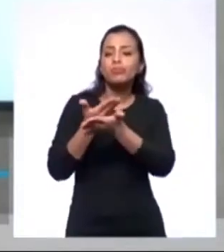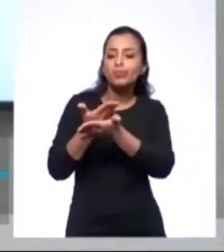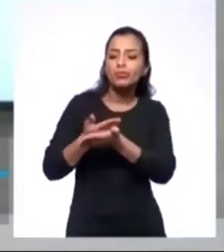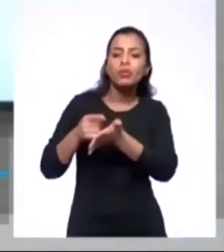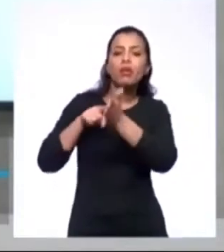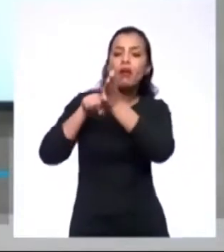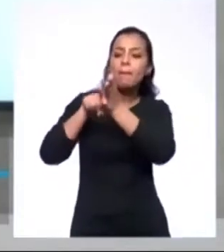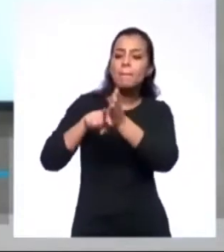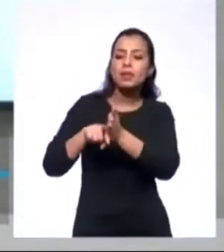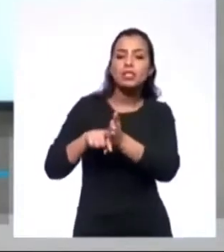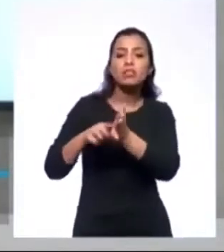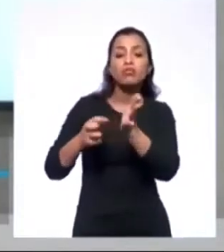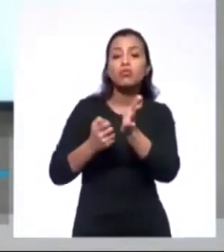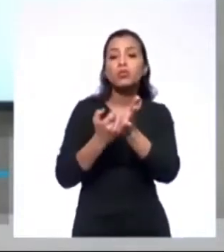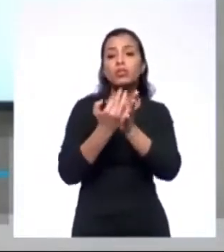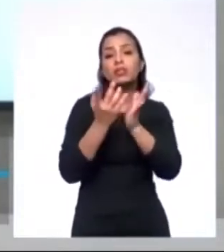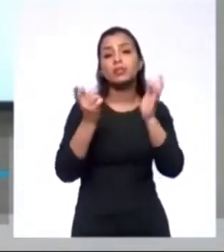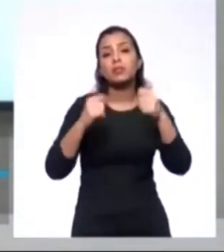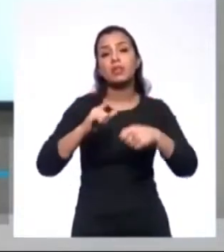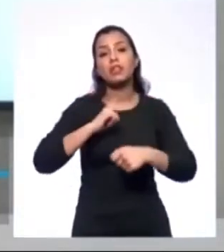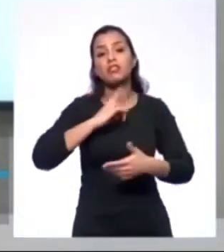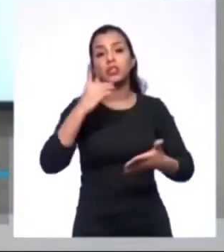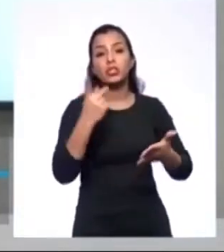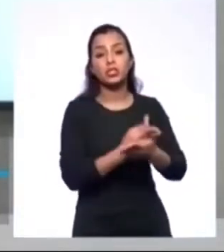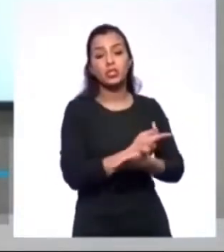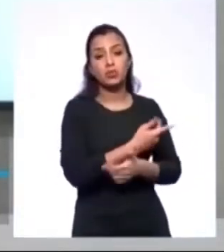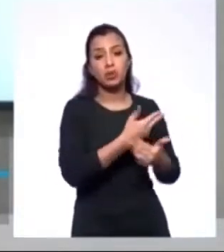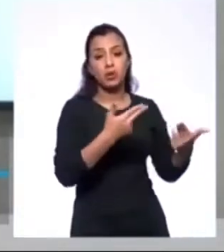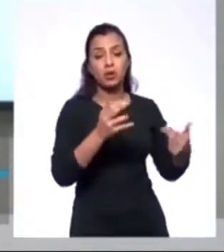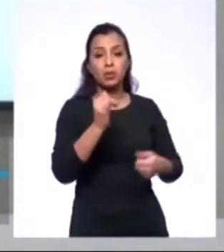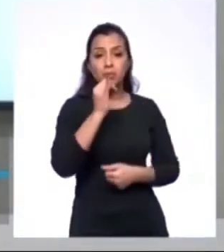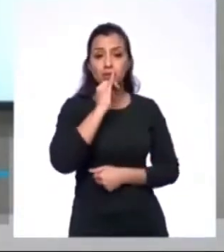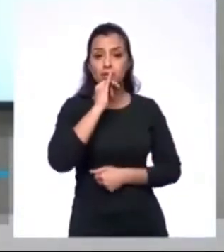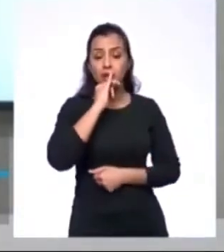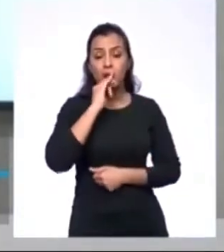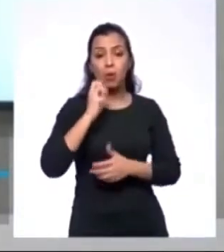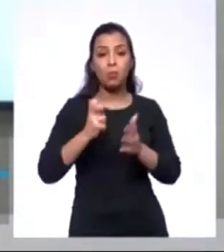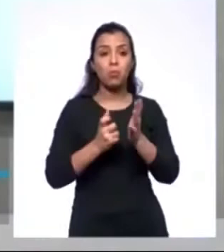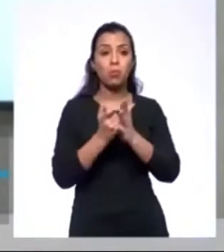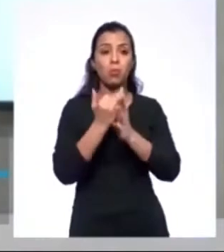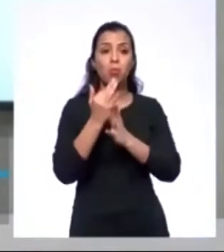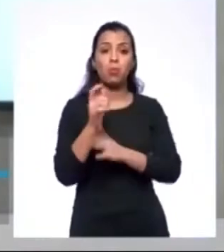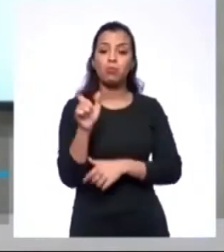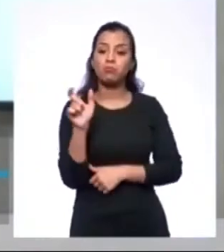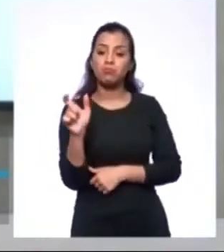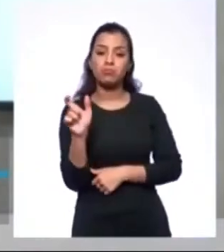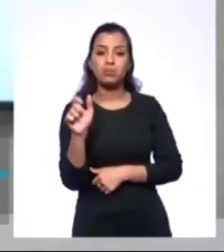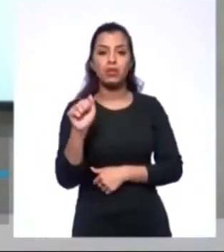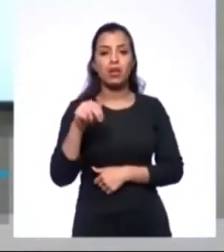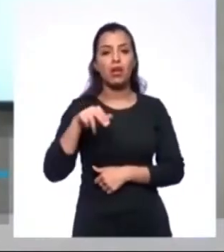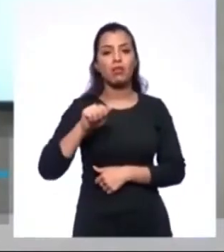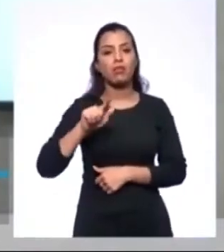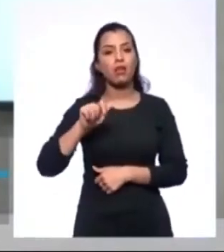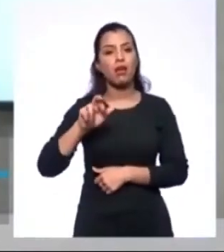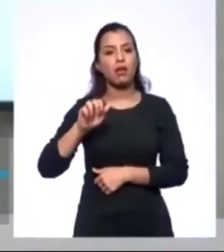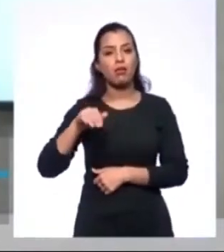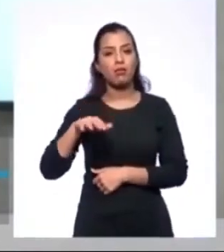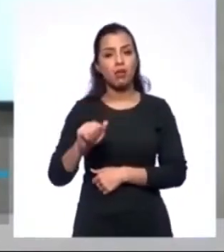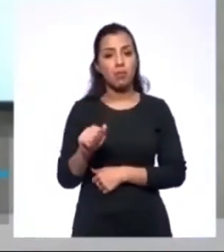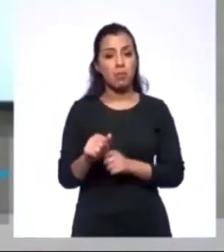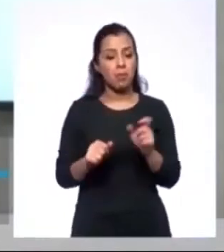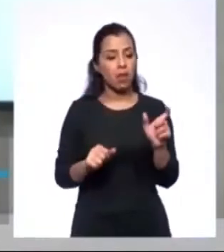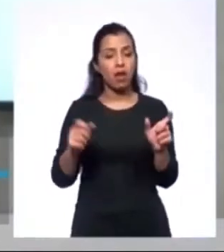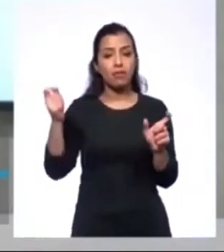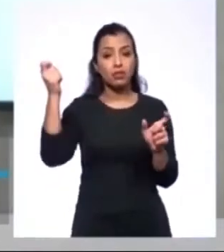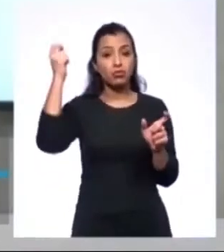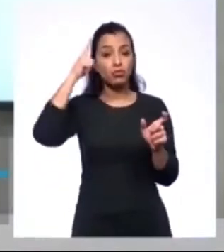certo por exemplo Quantos são os anagramas da palavra sol é isso